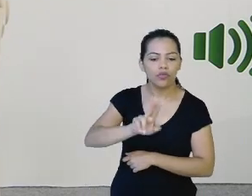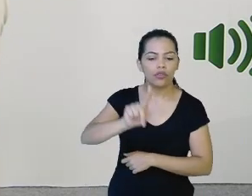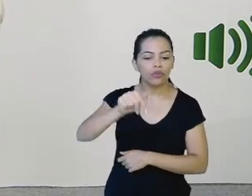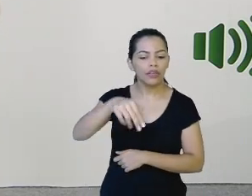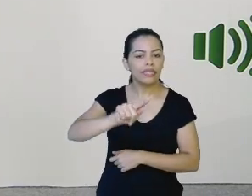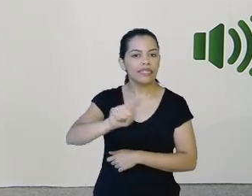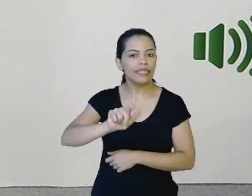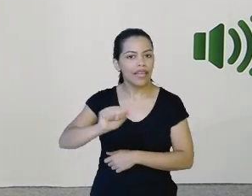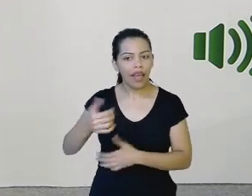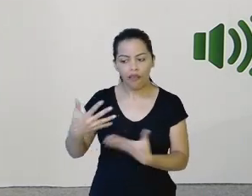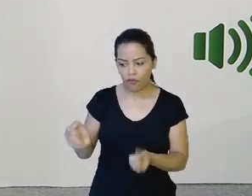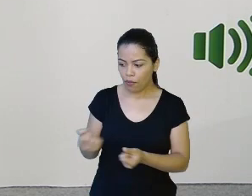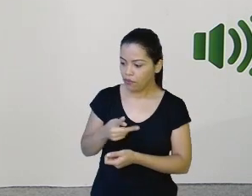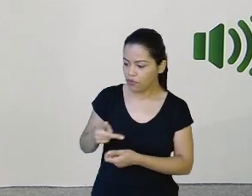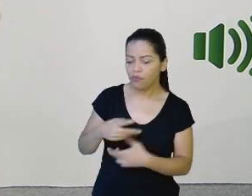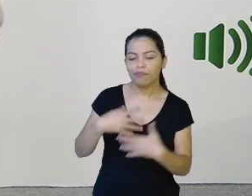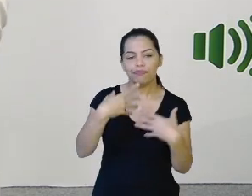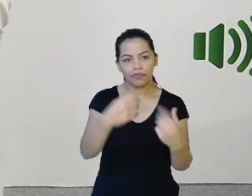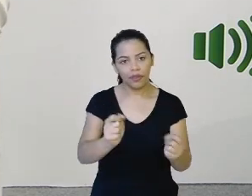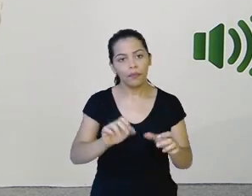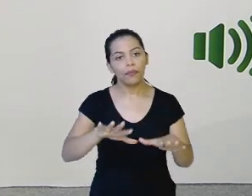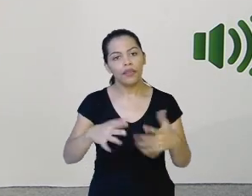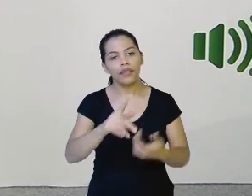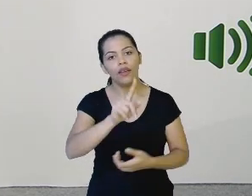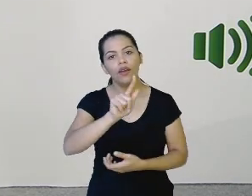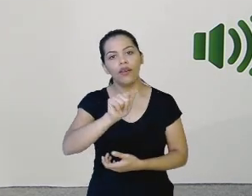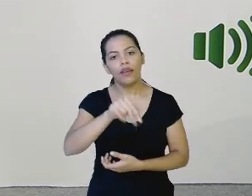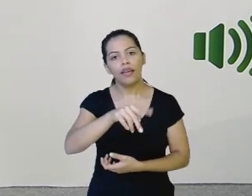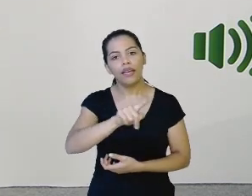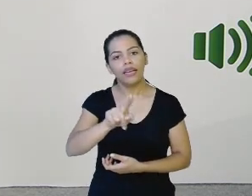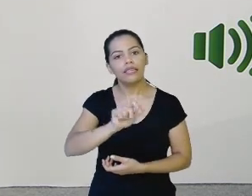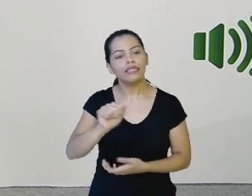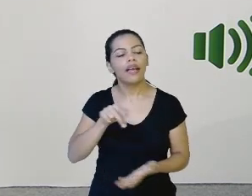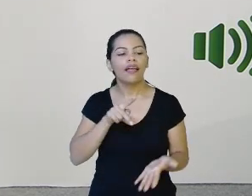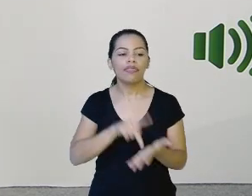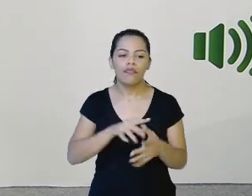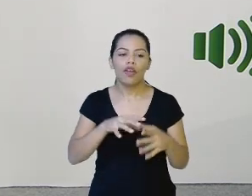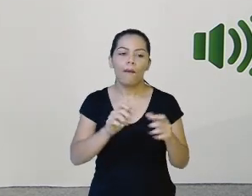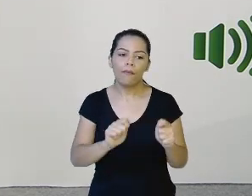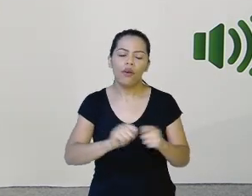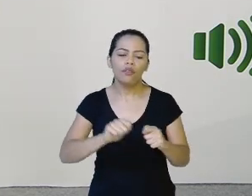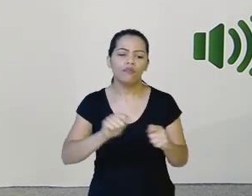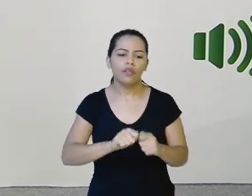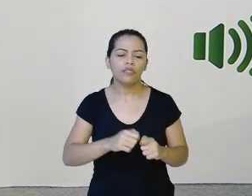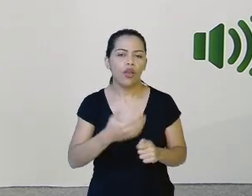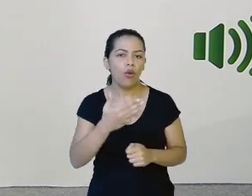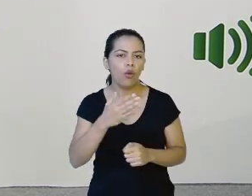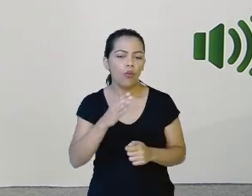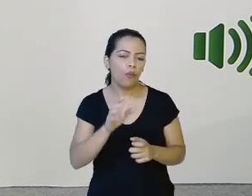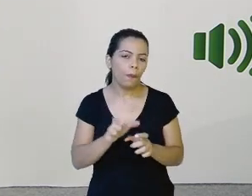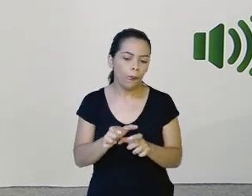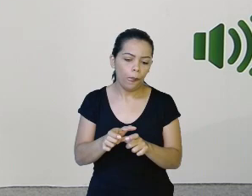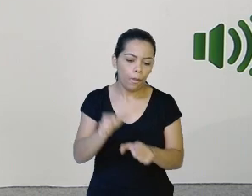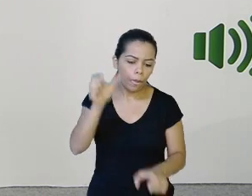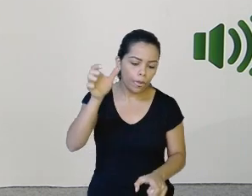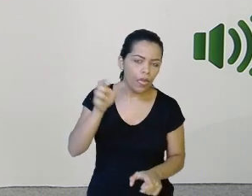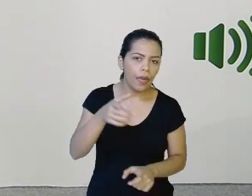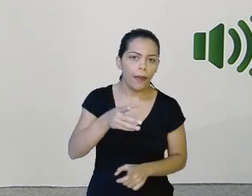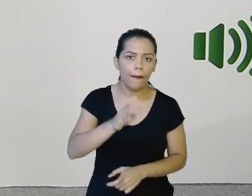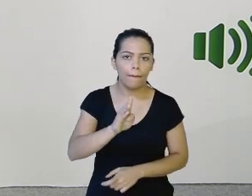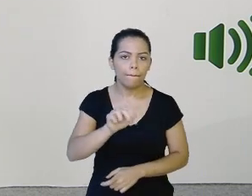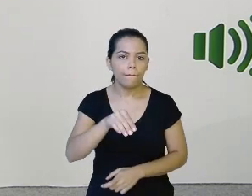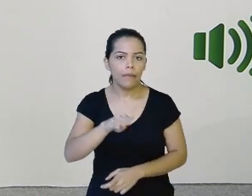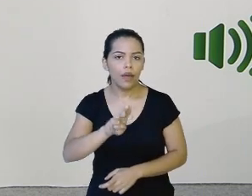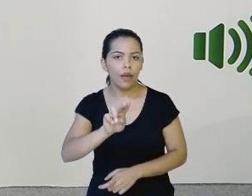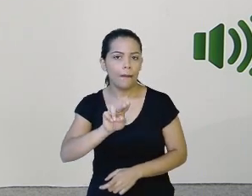professor? Vamos embora. O ganzá, ele pode ser confeccionado, na verdade ele é confeccionado ou de bambu ou de alumínio. O mais